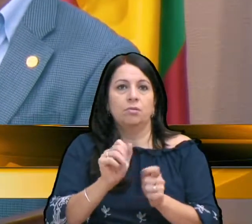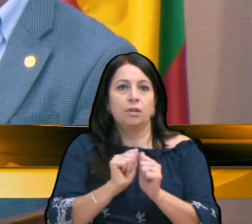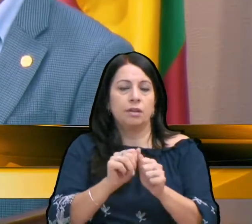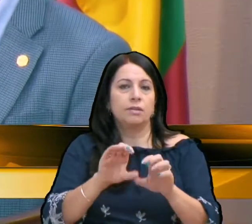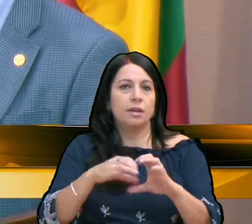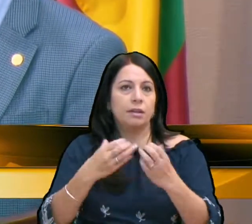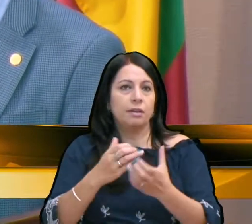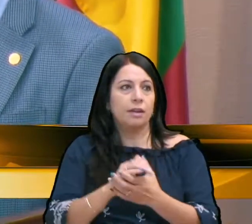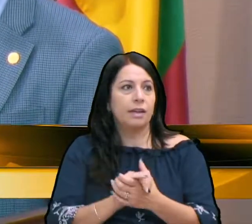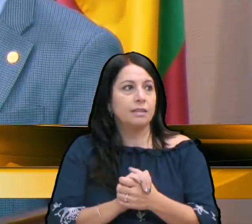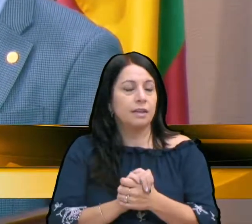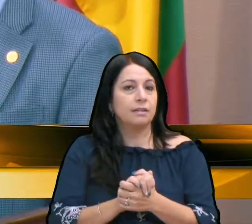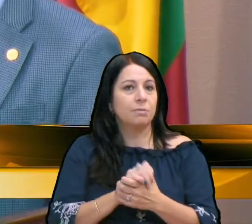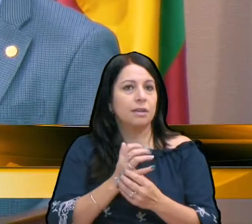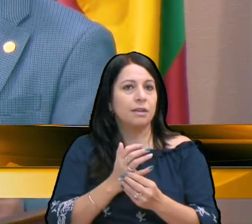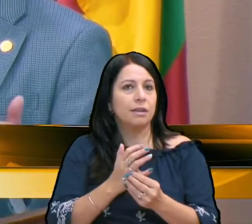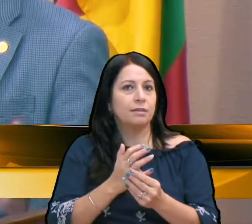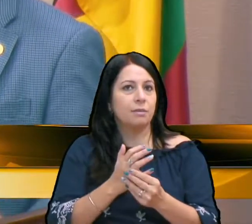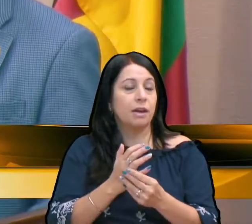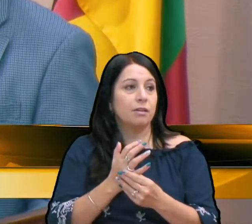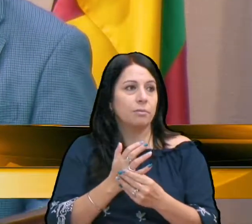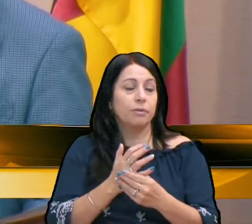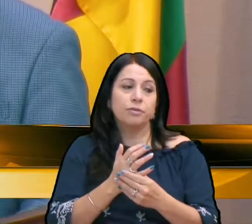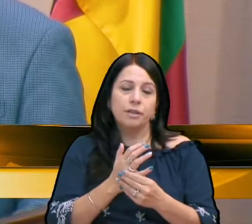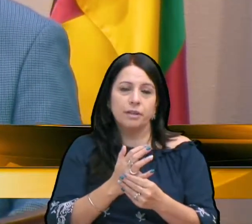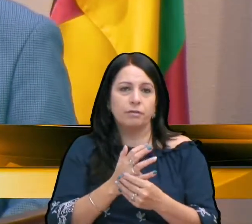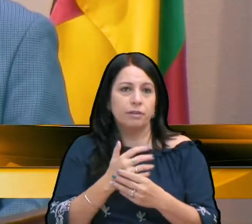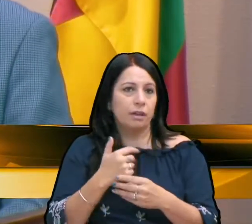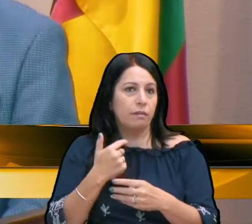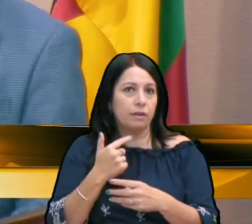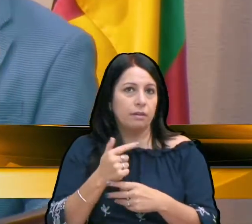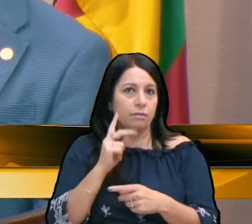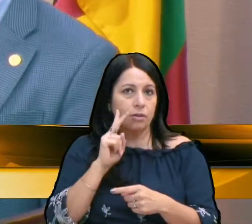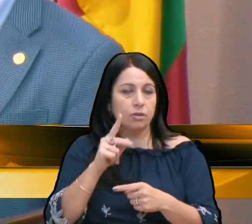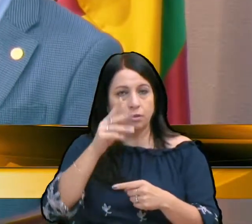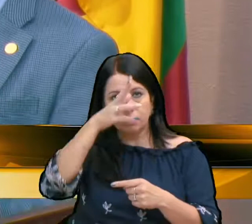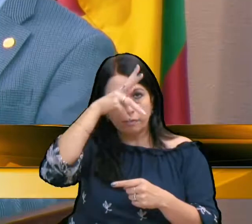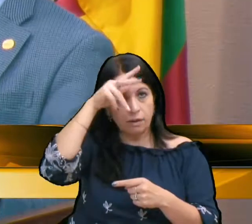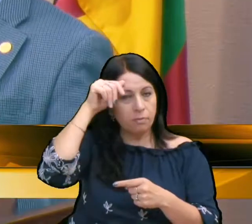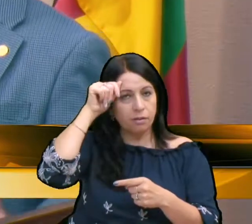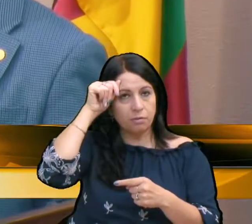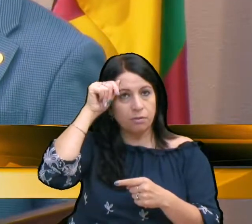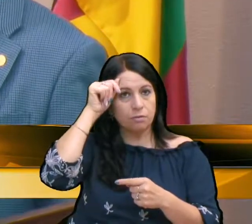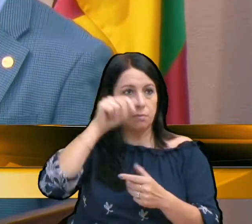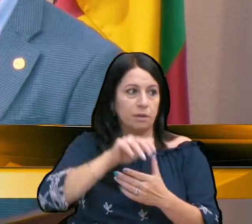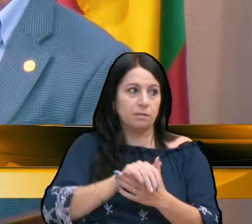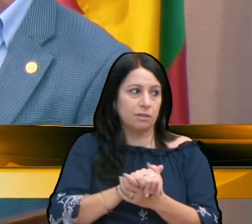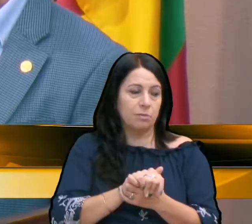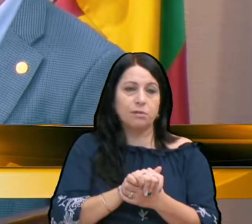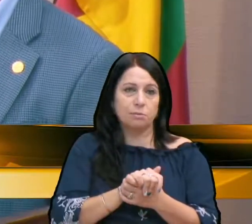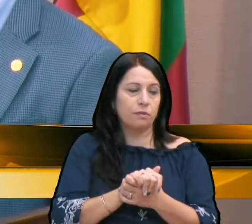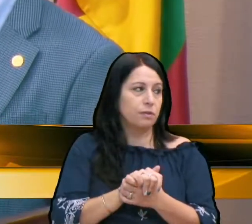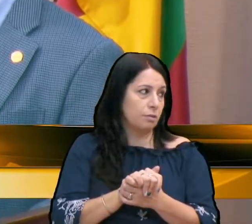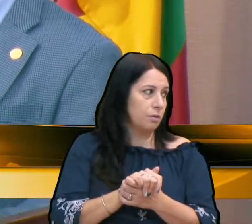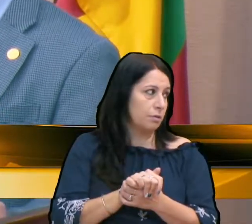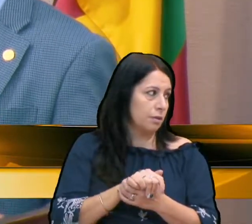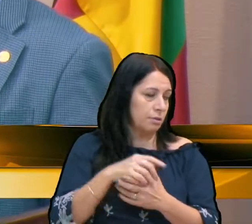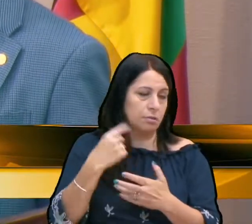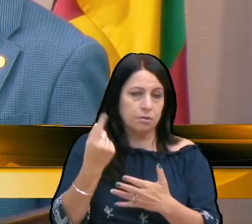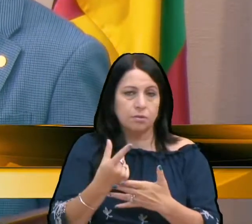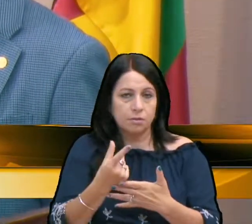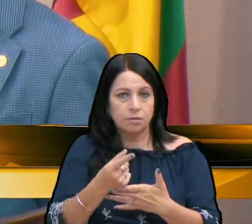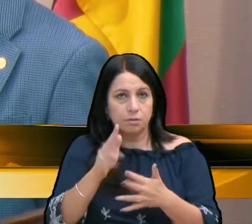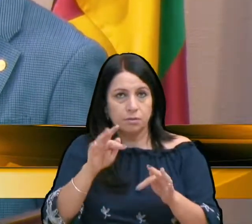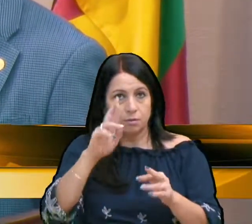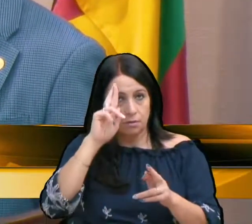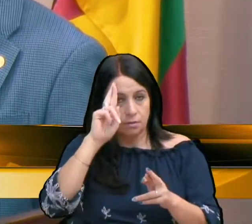comunidades. E o que faz a prefeitura? A prefeitura pede para que essas professoras saiam da